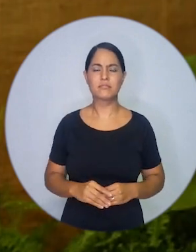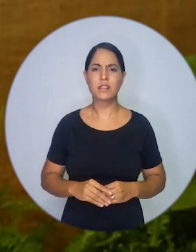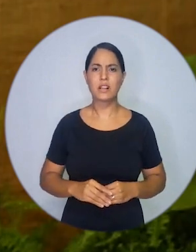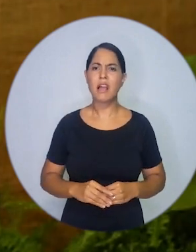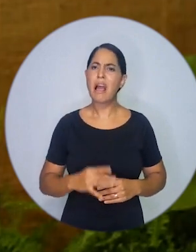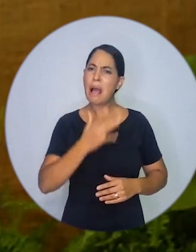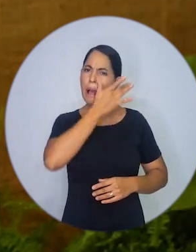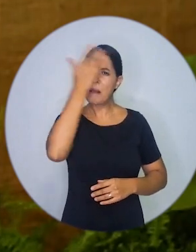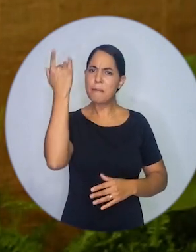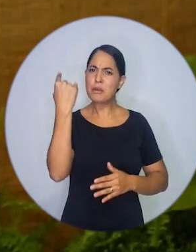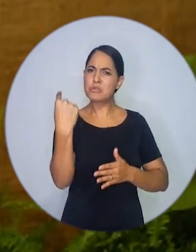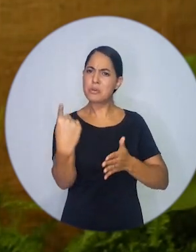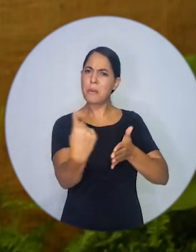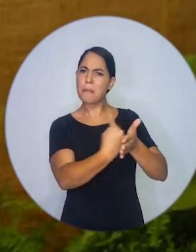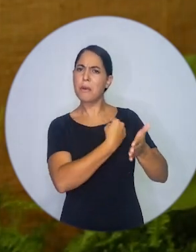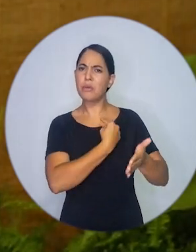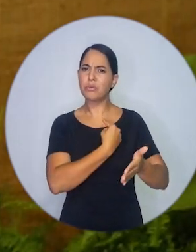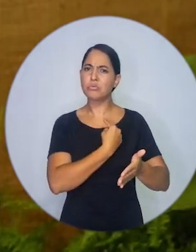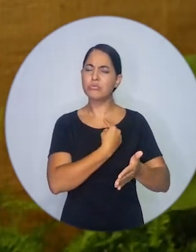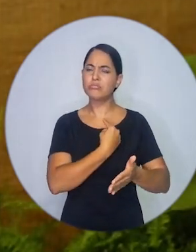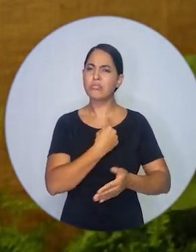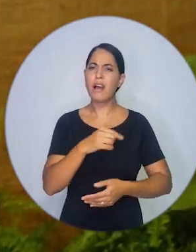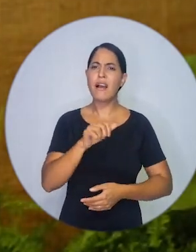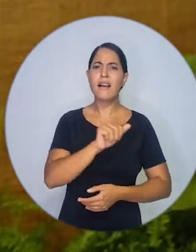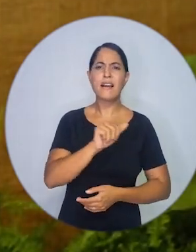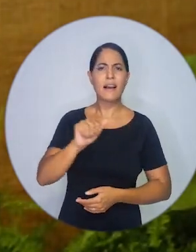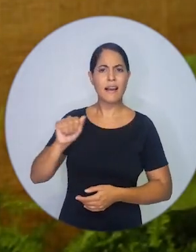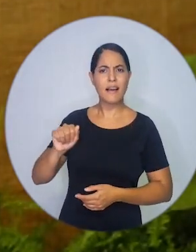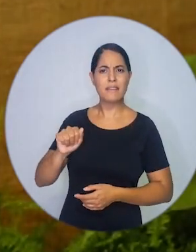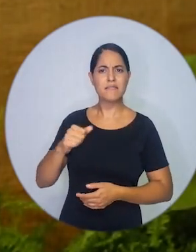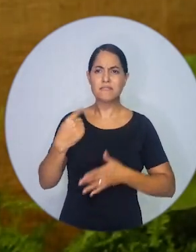Quando me perguntaram, em uma das caixas